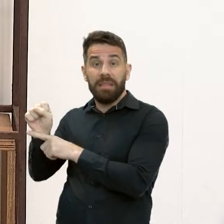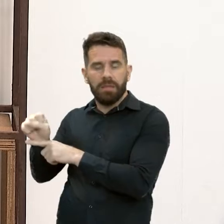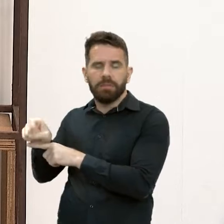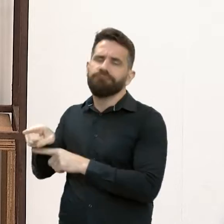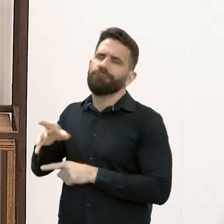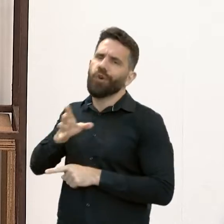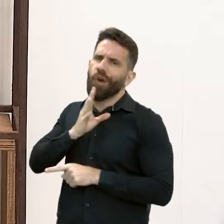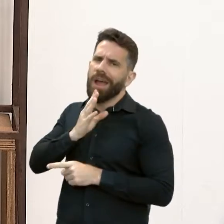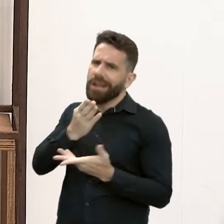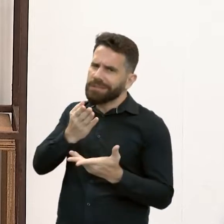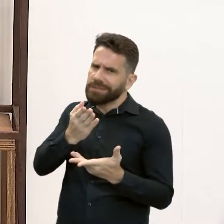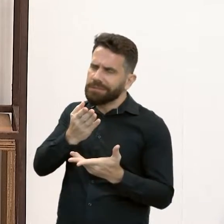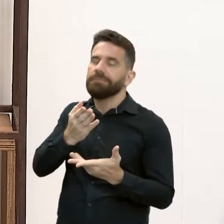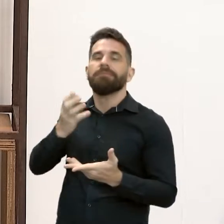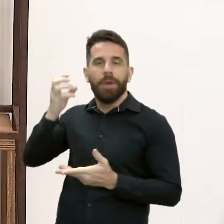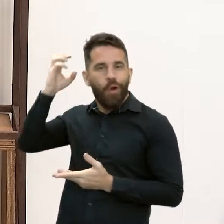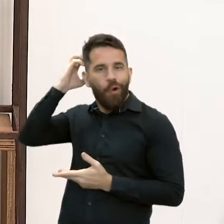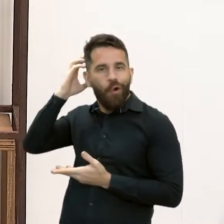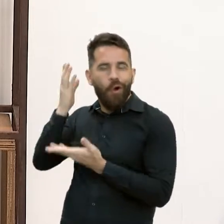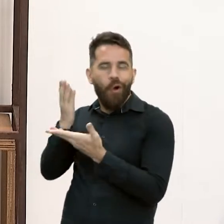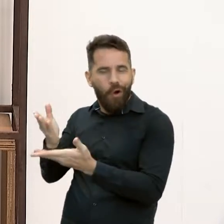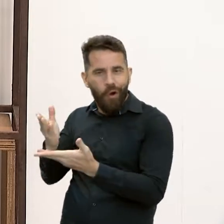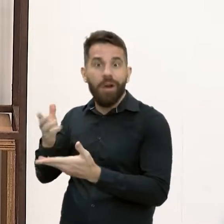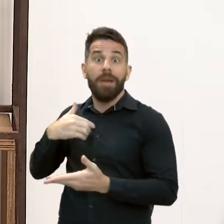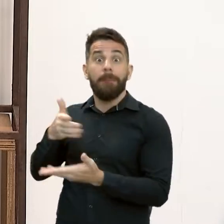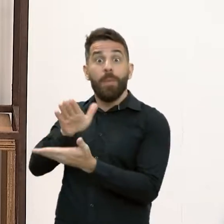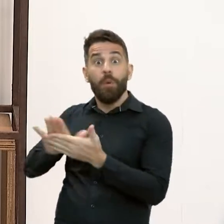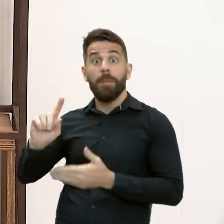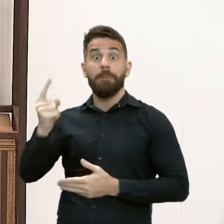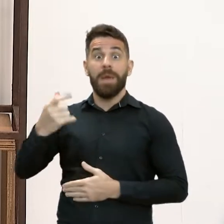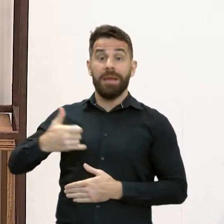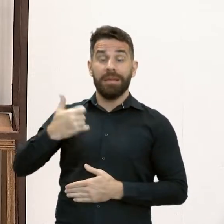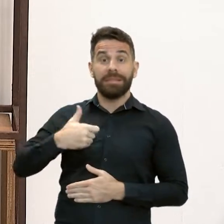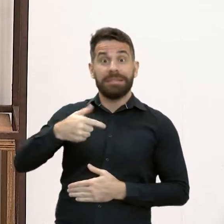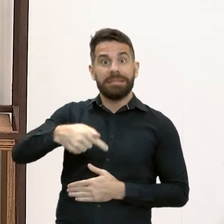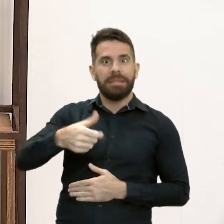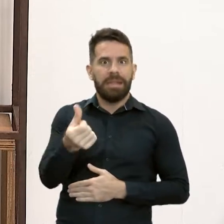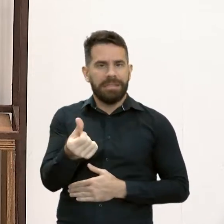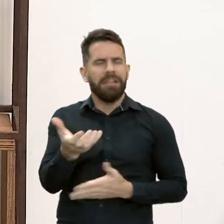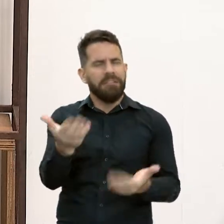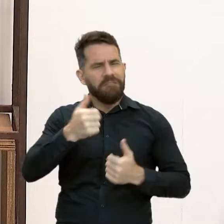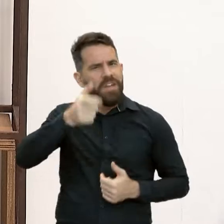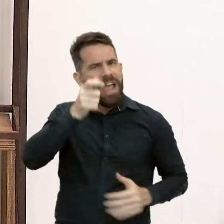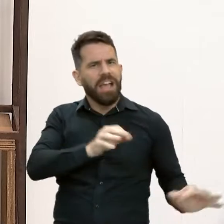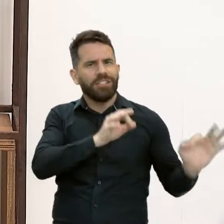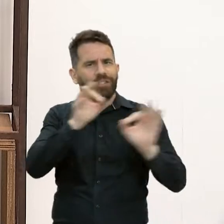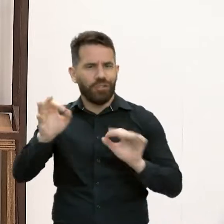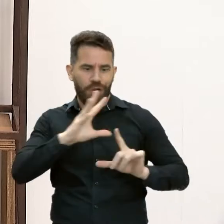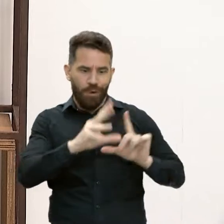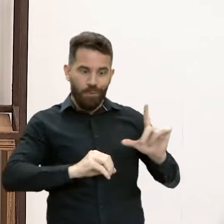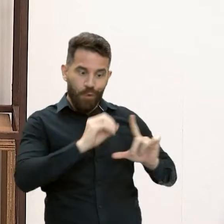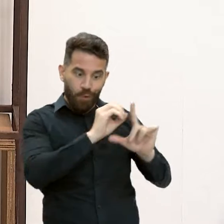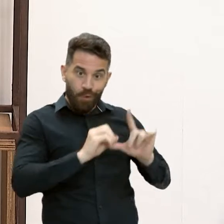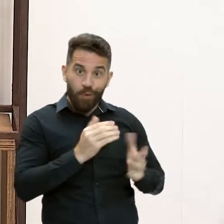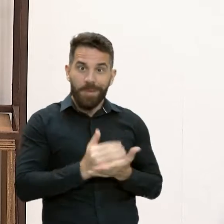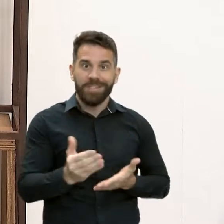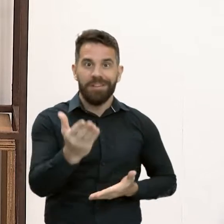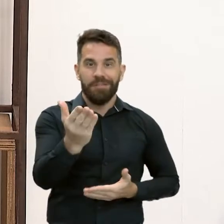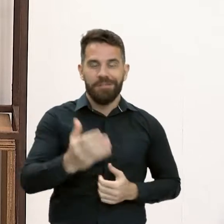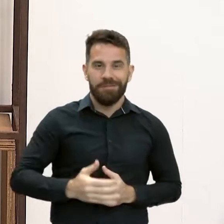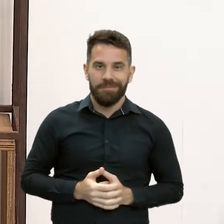livro aos 76 anos. Fique com a gente para conhecer um pouco da trajetória dela. O Mundo UFG está no